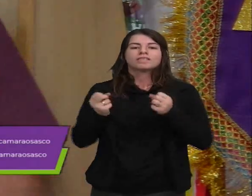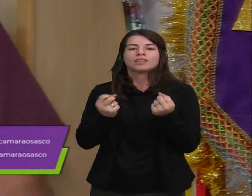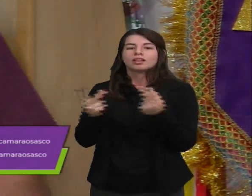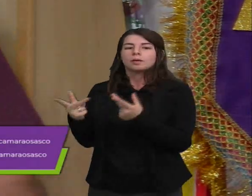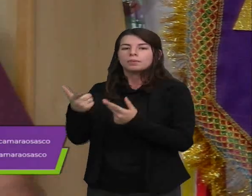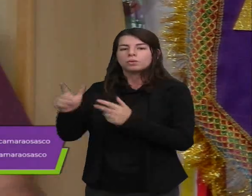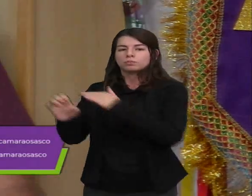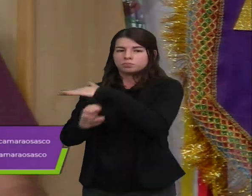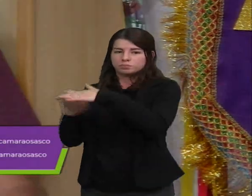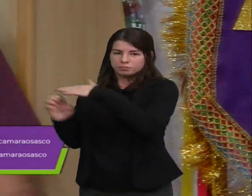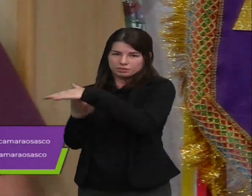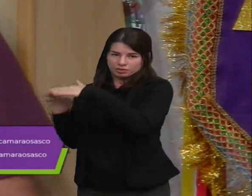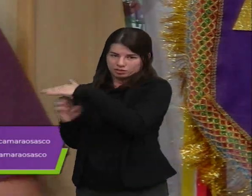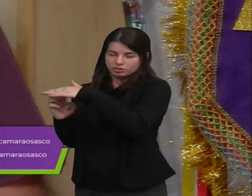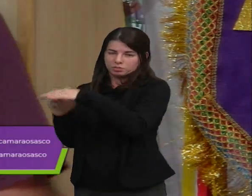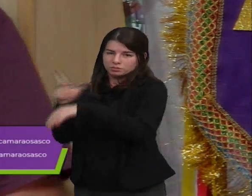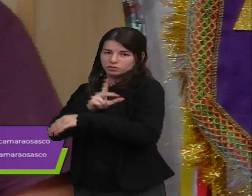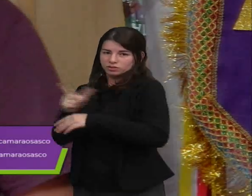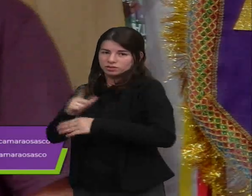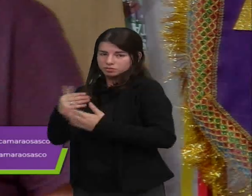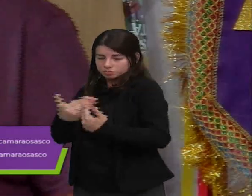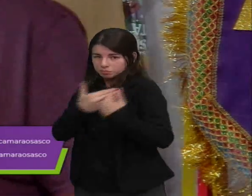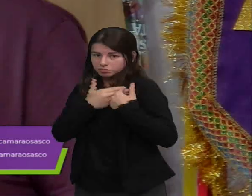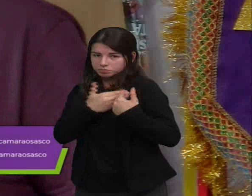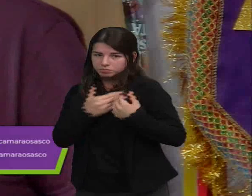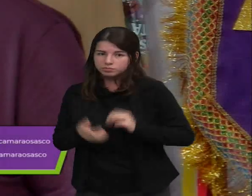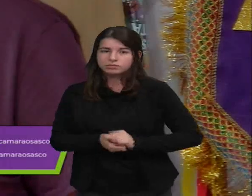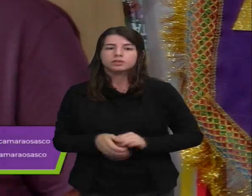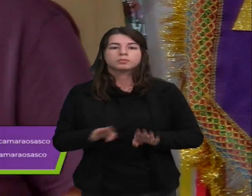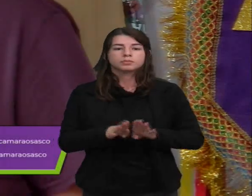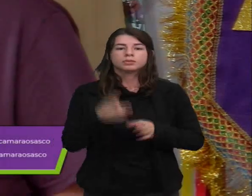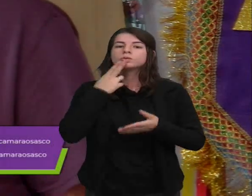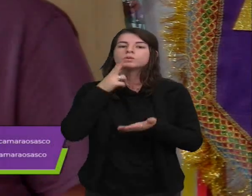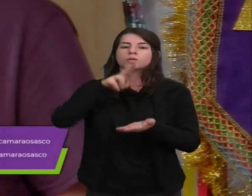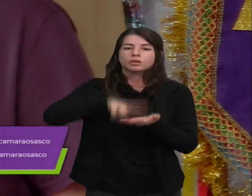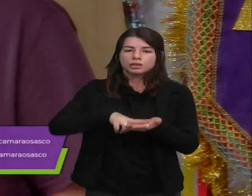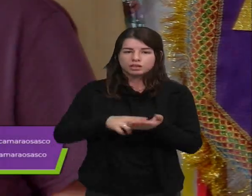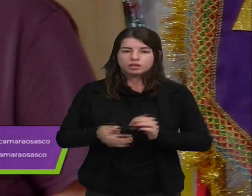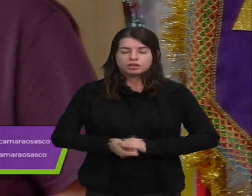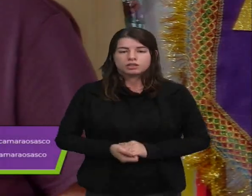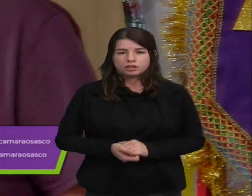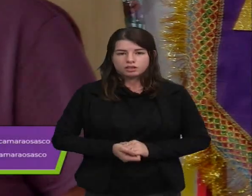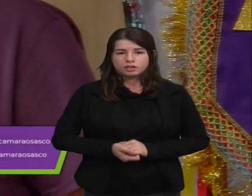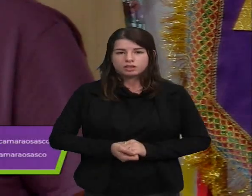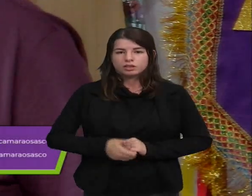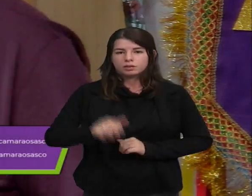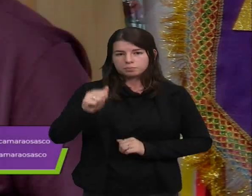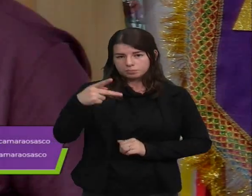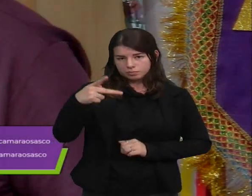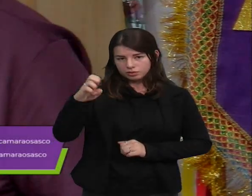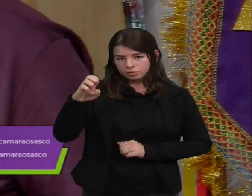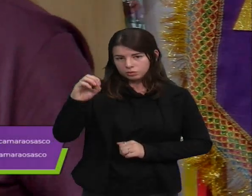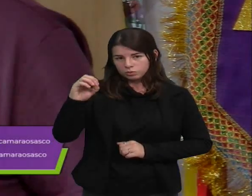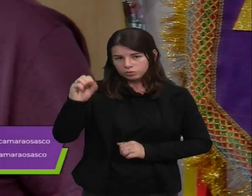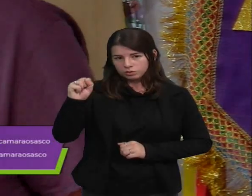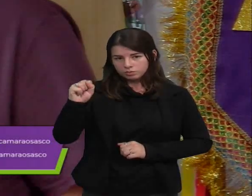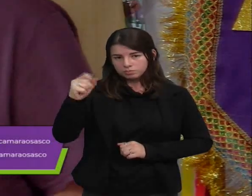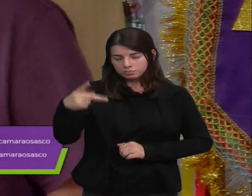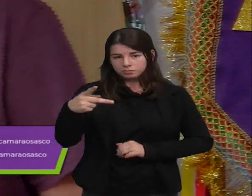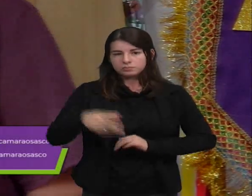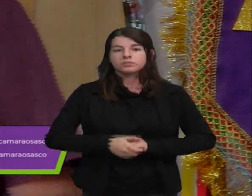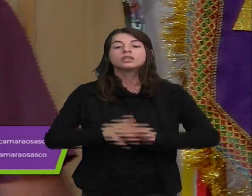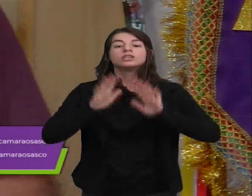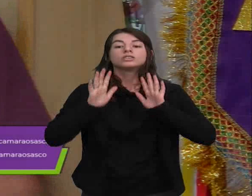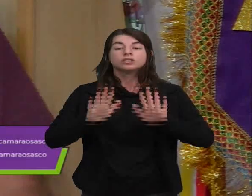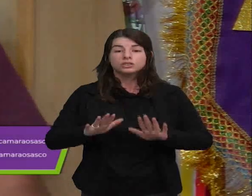como os companheiros dos Correios a POSP também já declararam